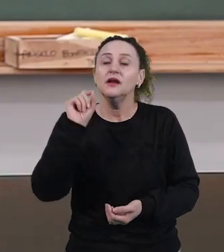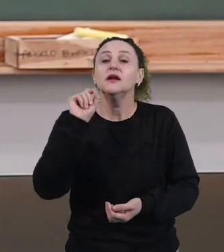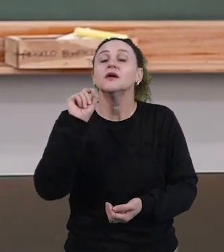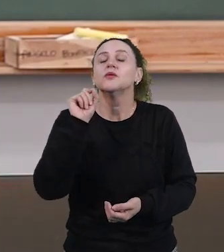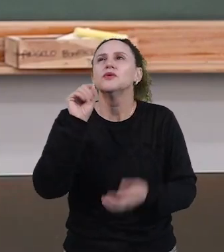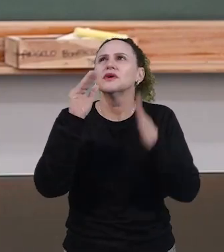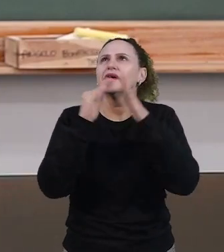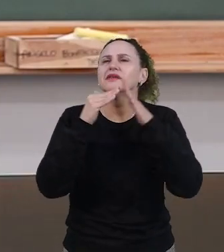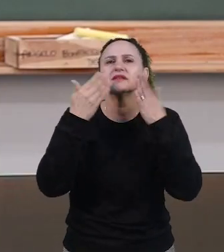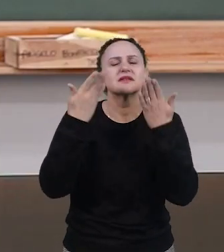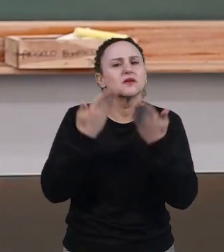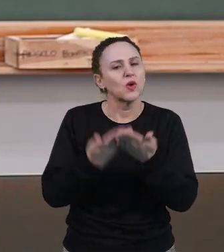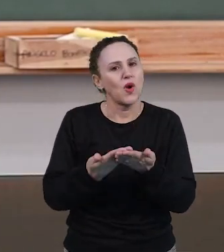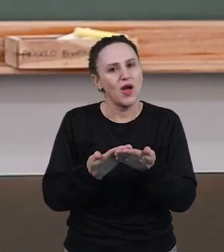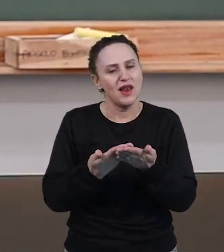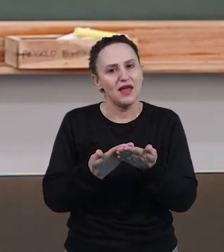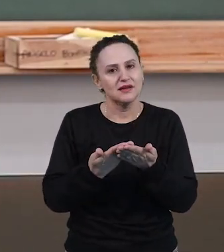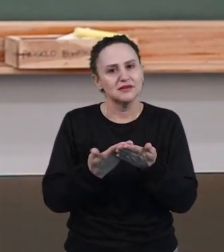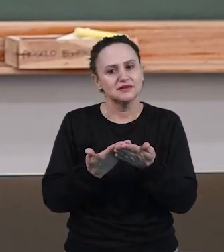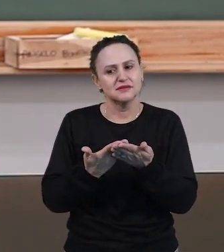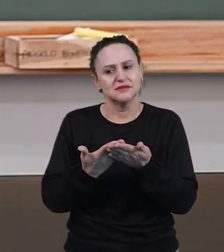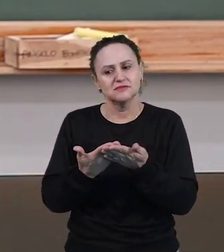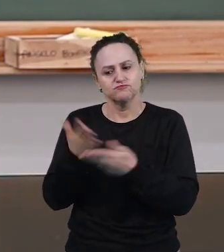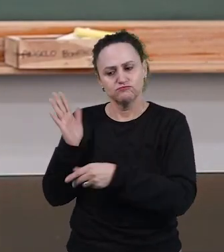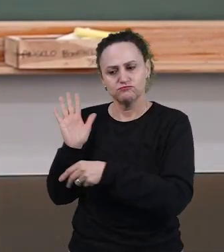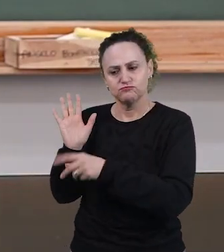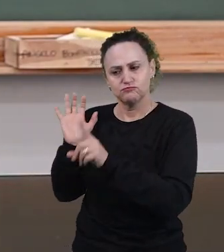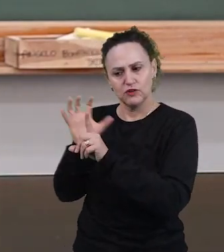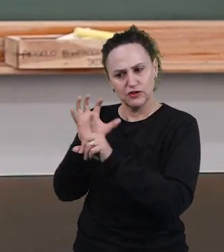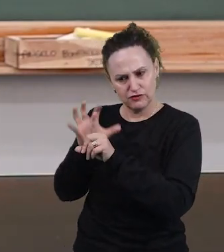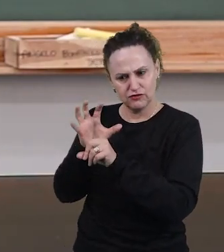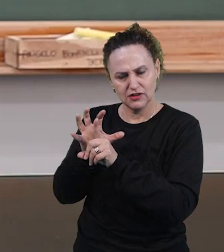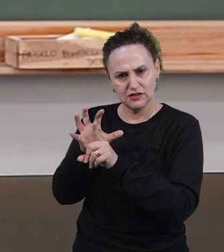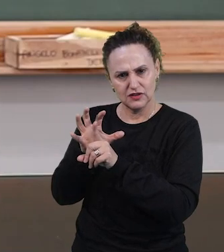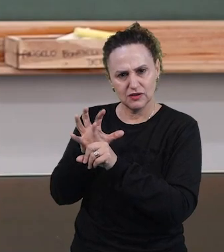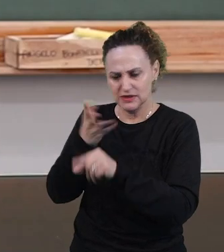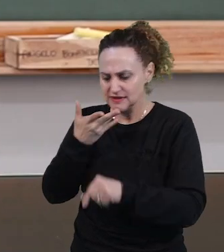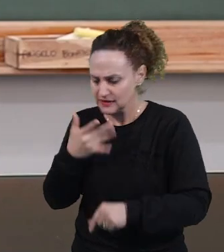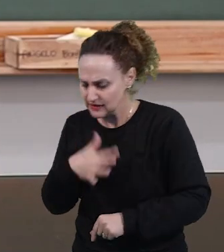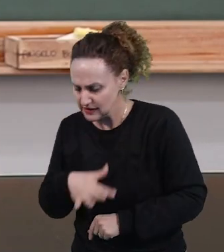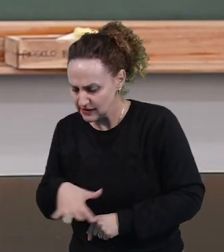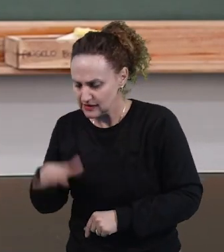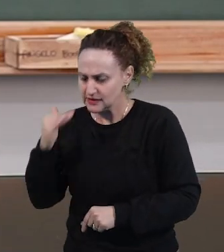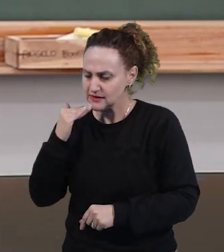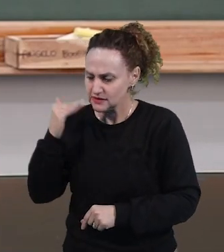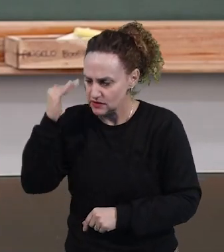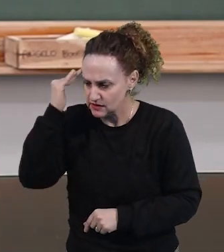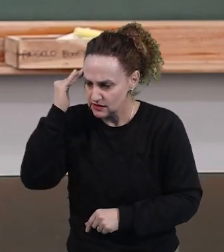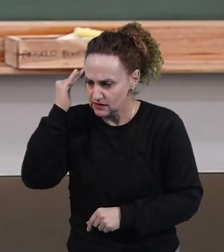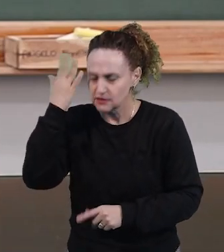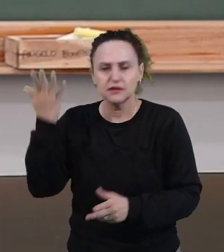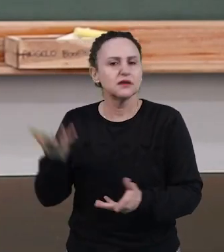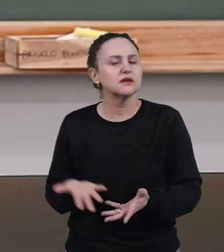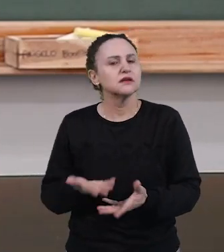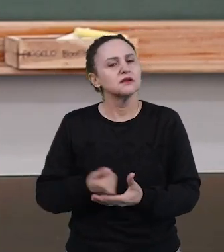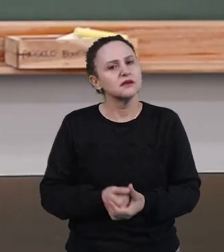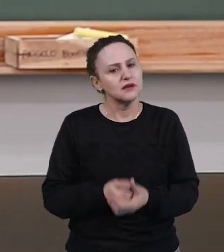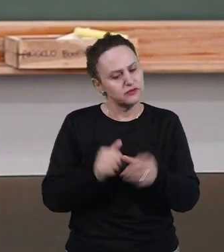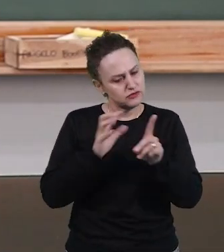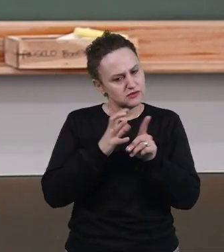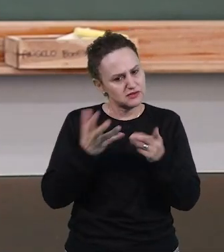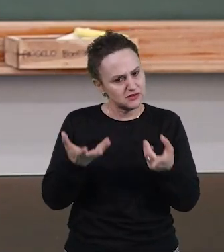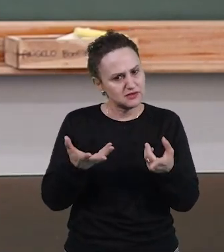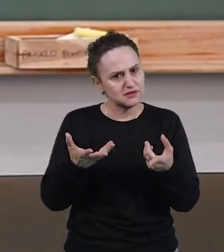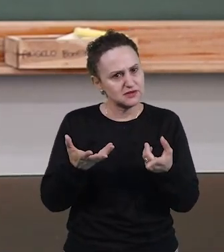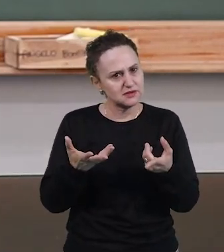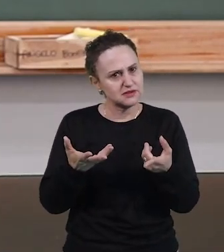a escola foi um agente facilitador e desafiador para essa criança e adolescente, né?